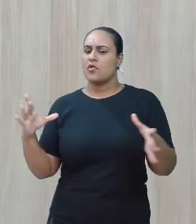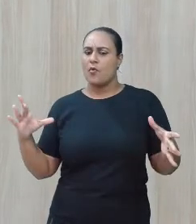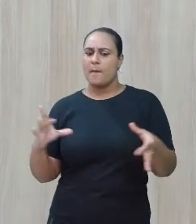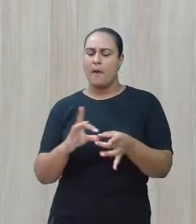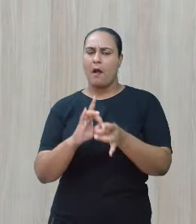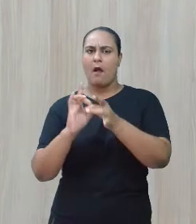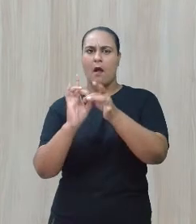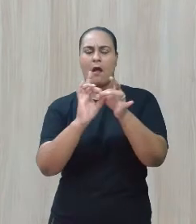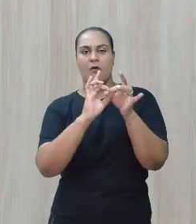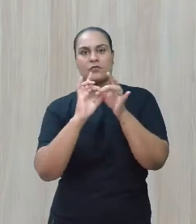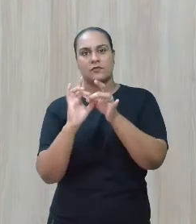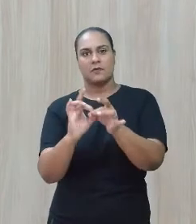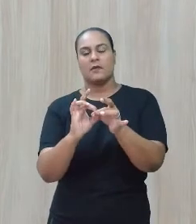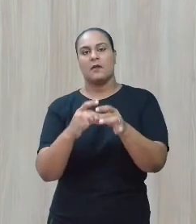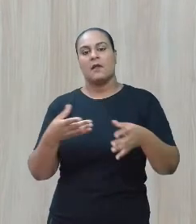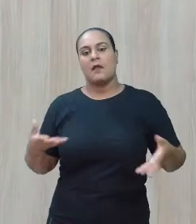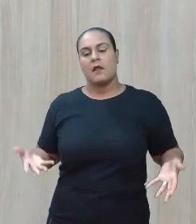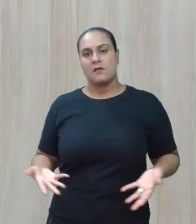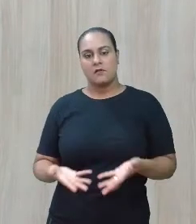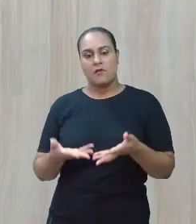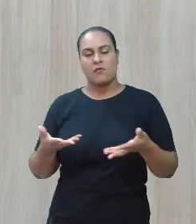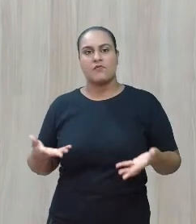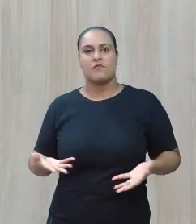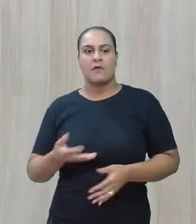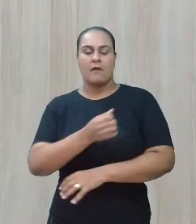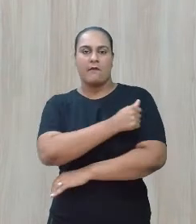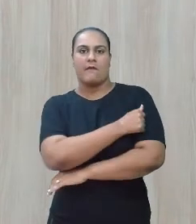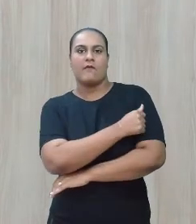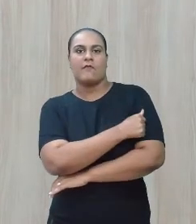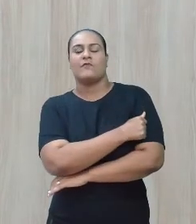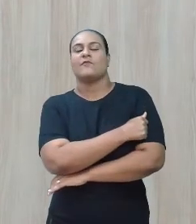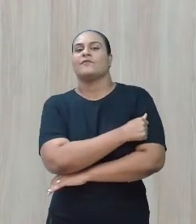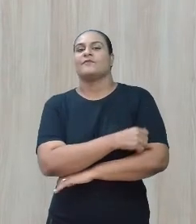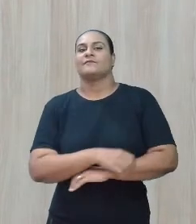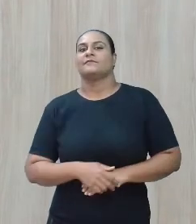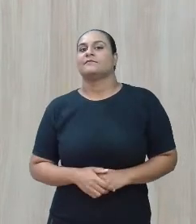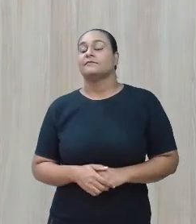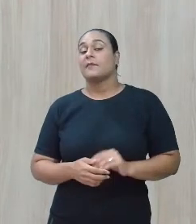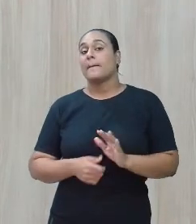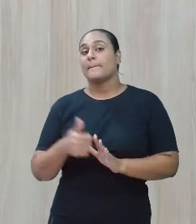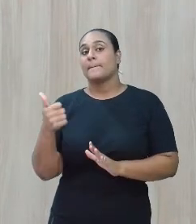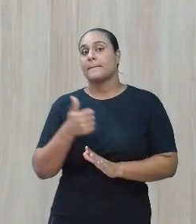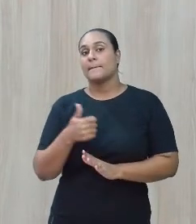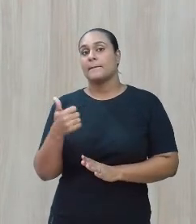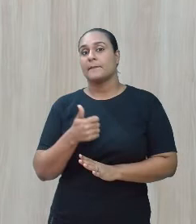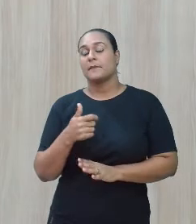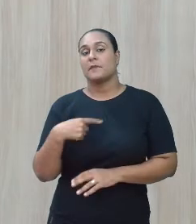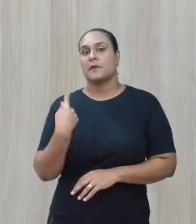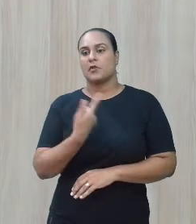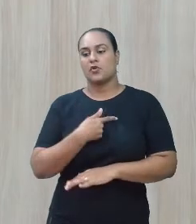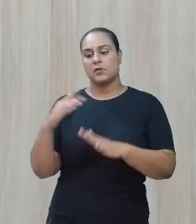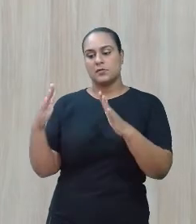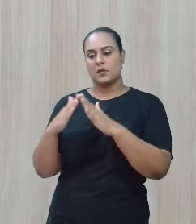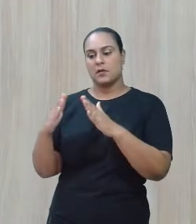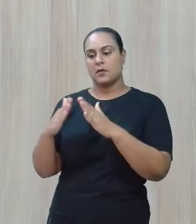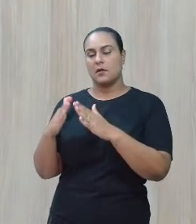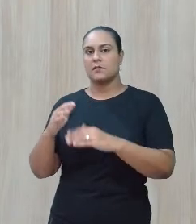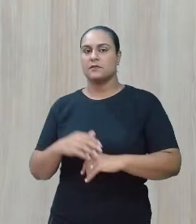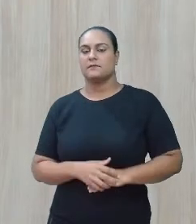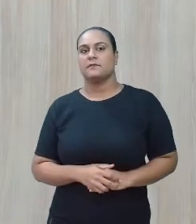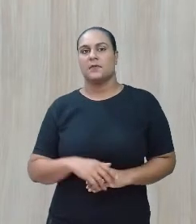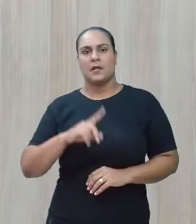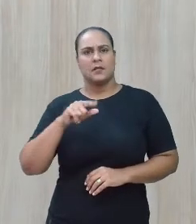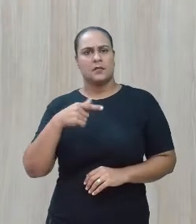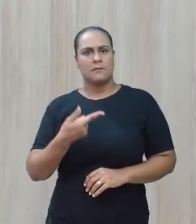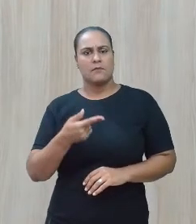Na vida de toda a sociedade. Então, primeiro atingimos a nossa casa, depois a